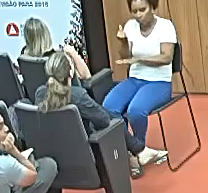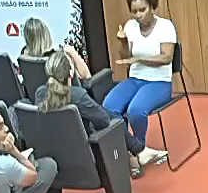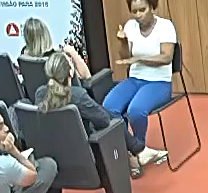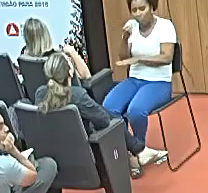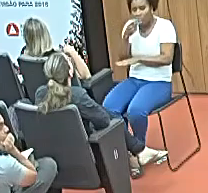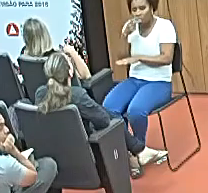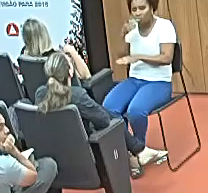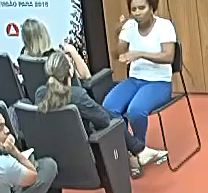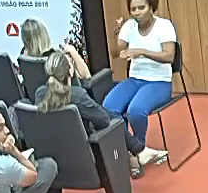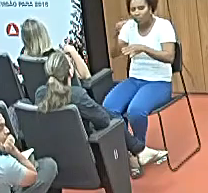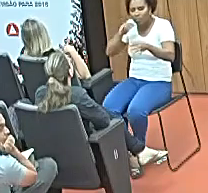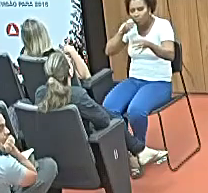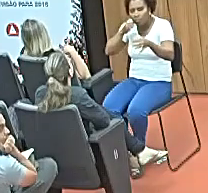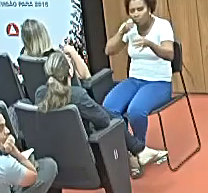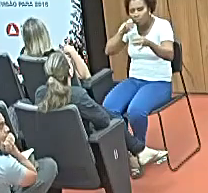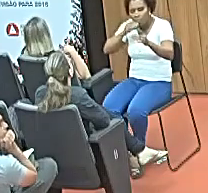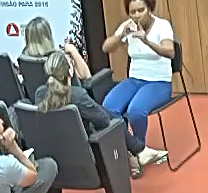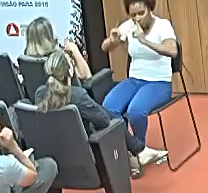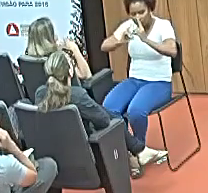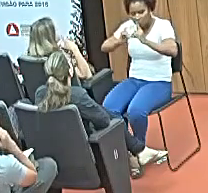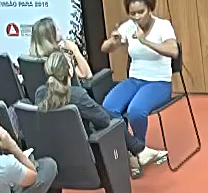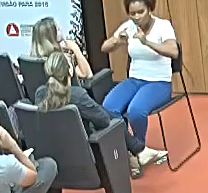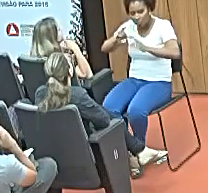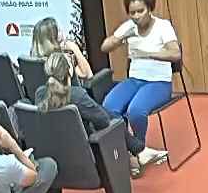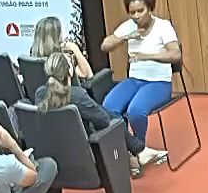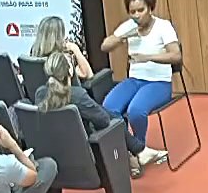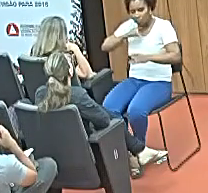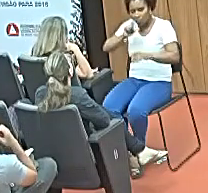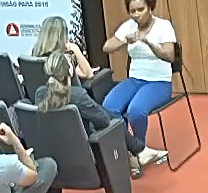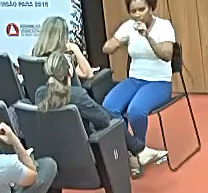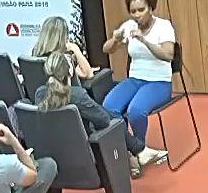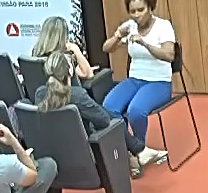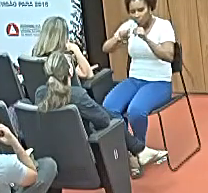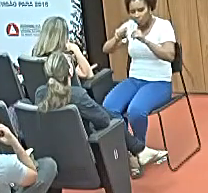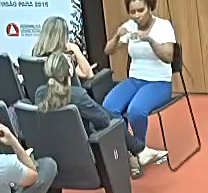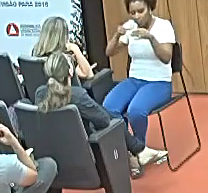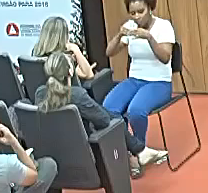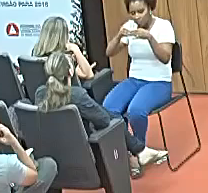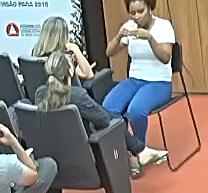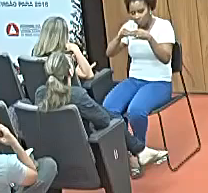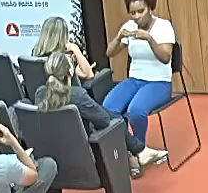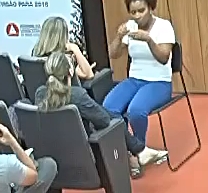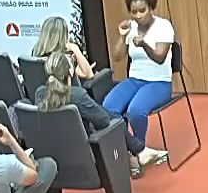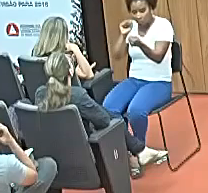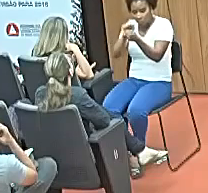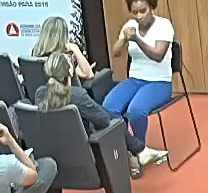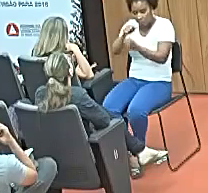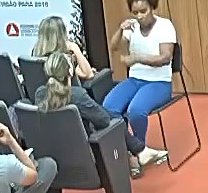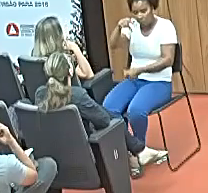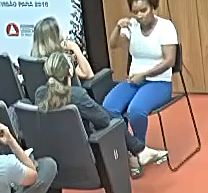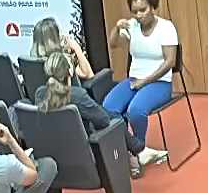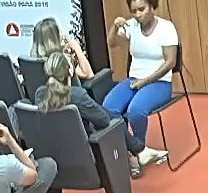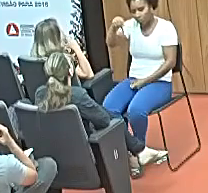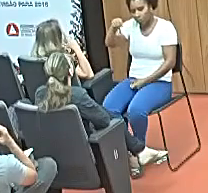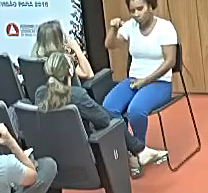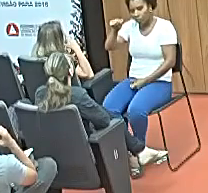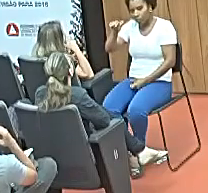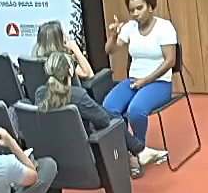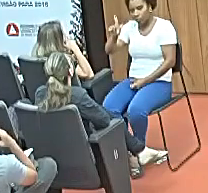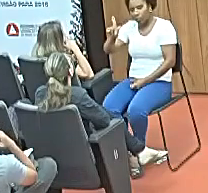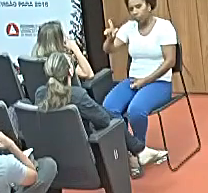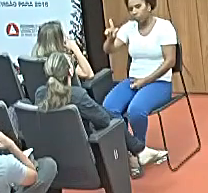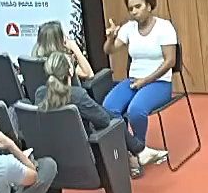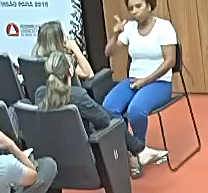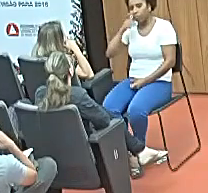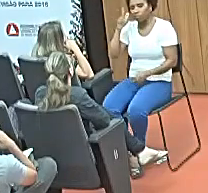sugestões de alteração no ppa g e de recomendações ao poder executivo no âmbito dos programas turismo